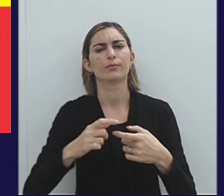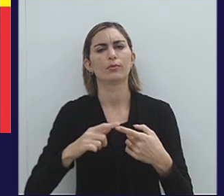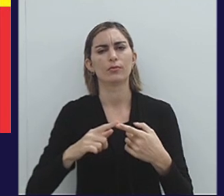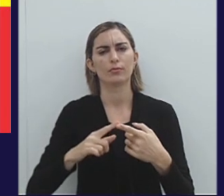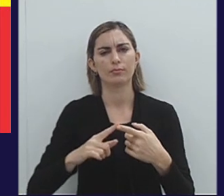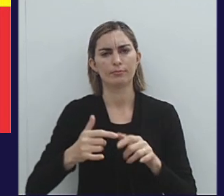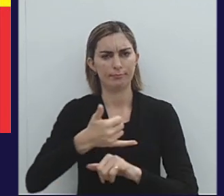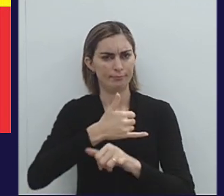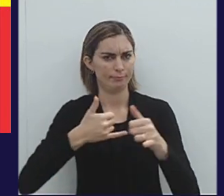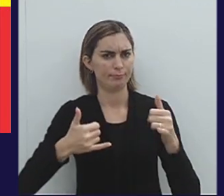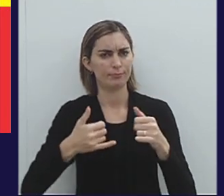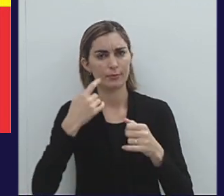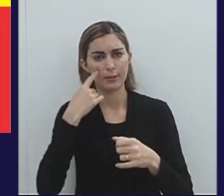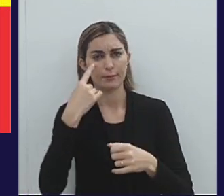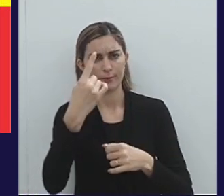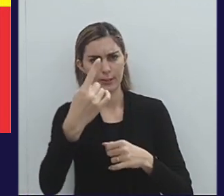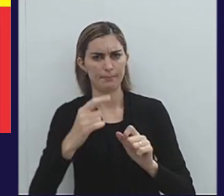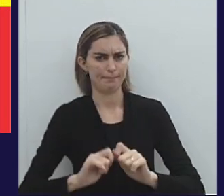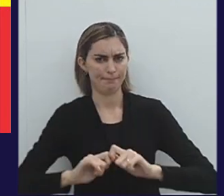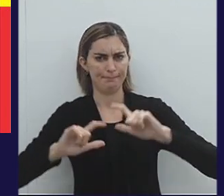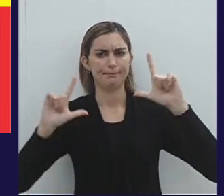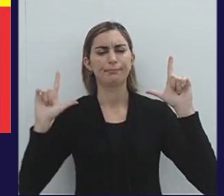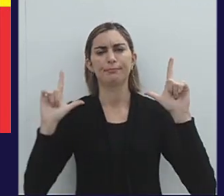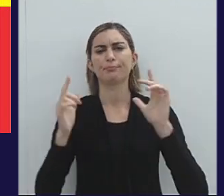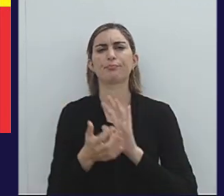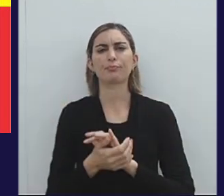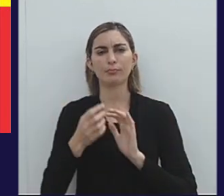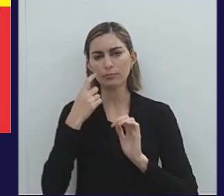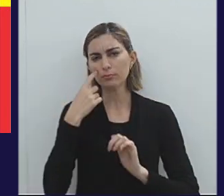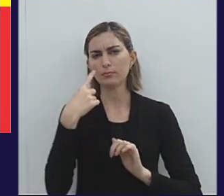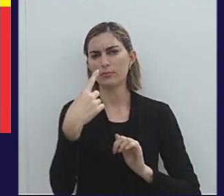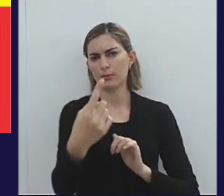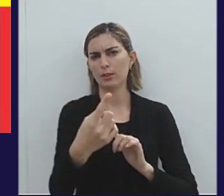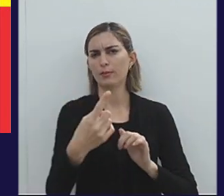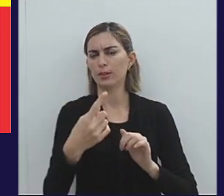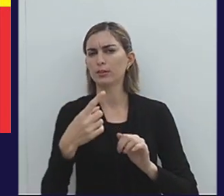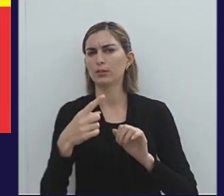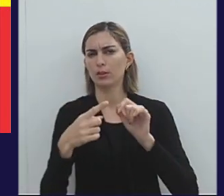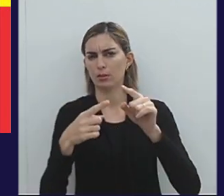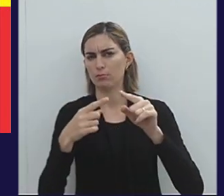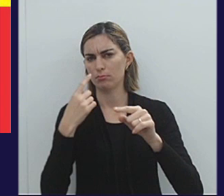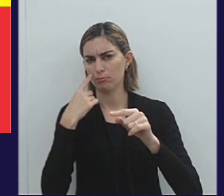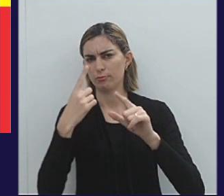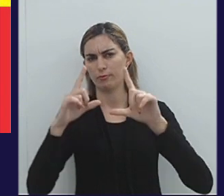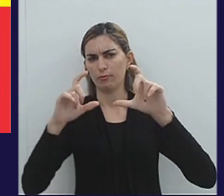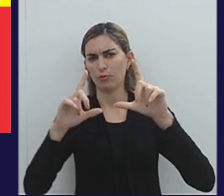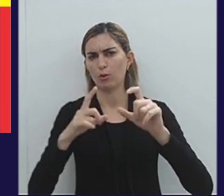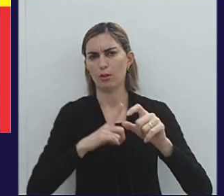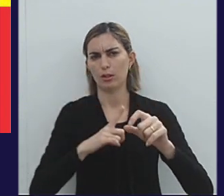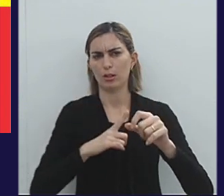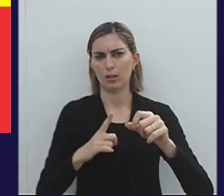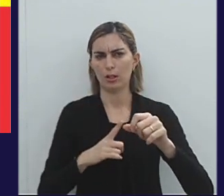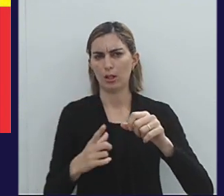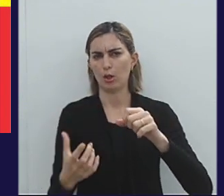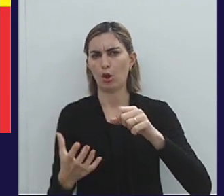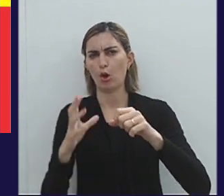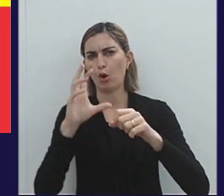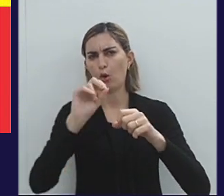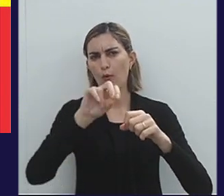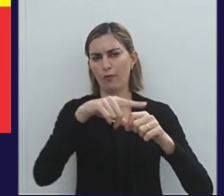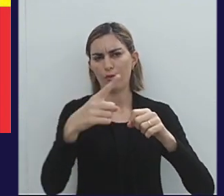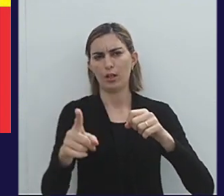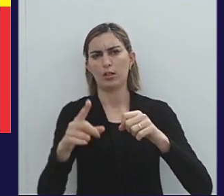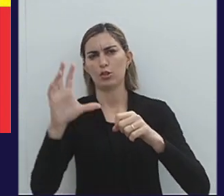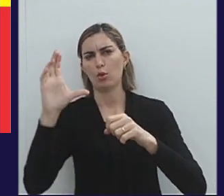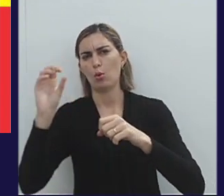eletromagnéticas ou fótons. Continuando aí na telinha. A gente vê aí, no caso, uma imagem onde eu tenho a